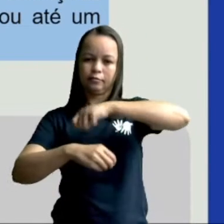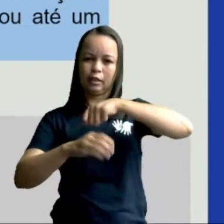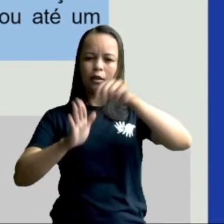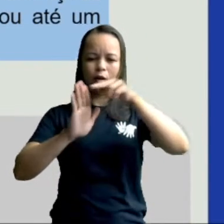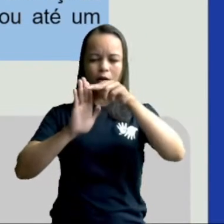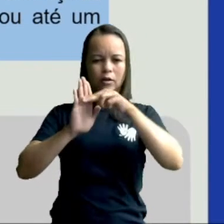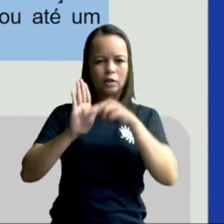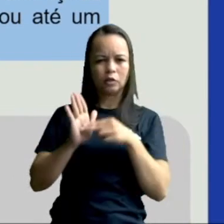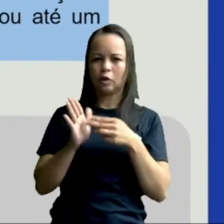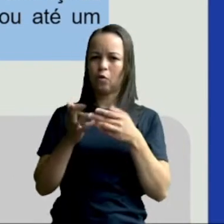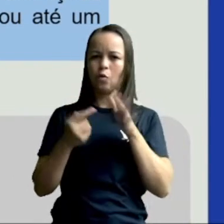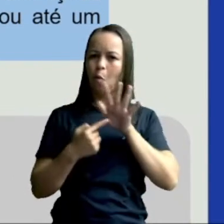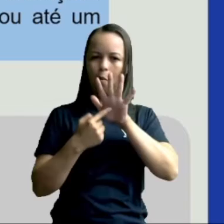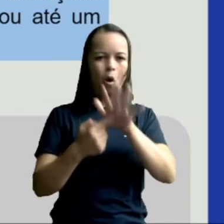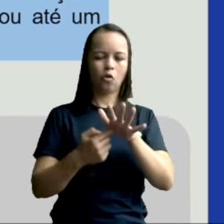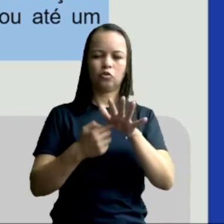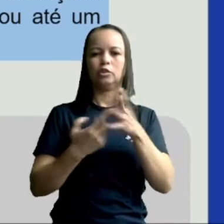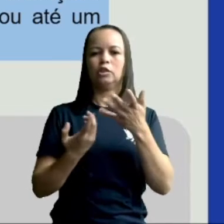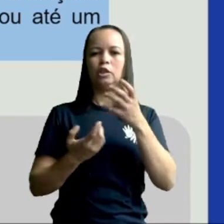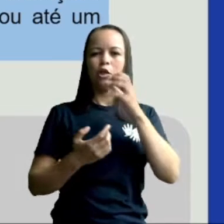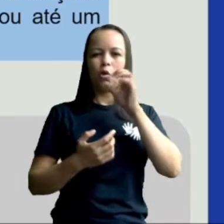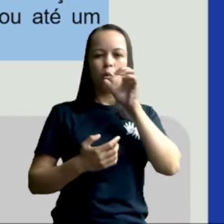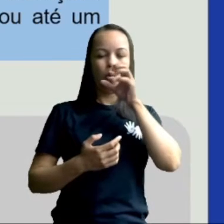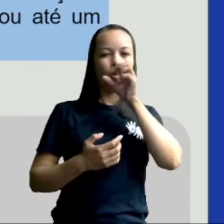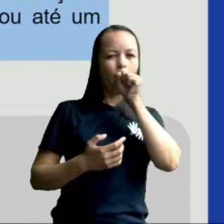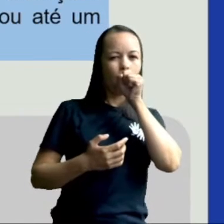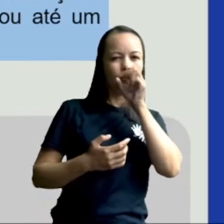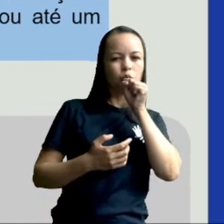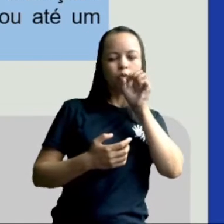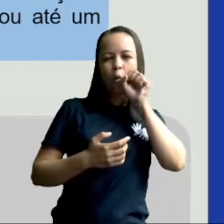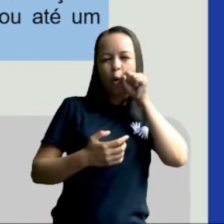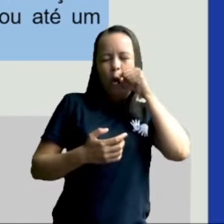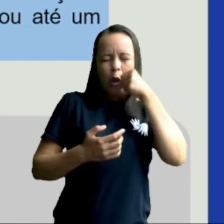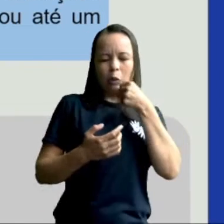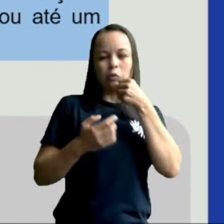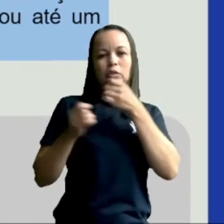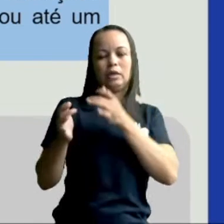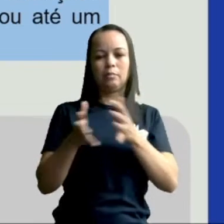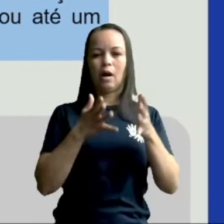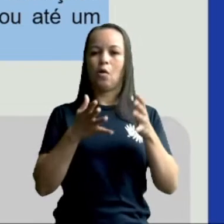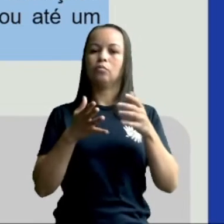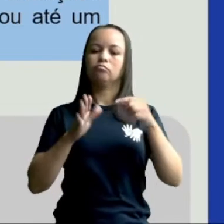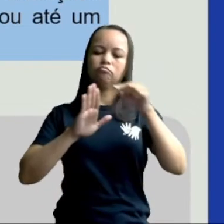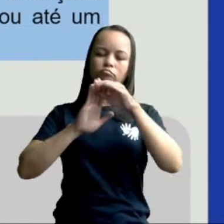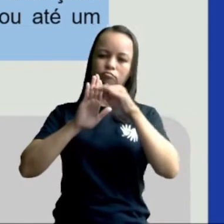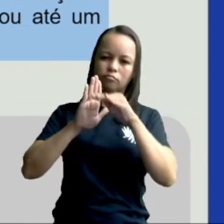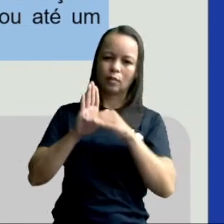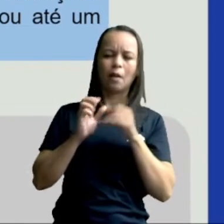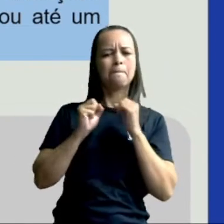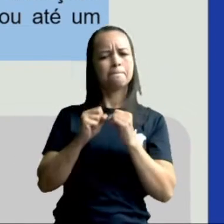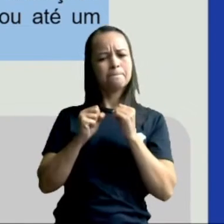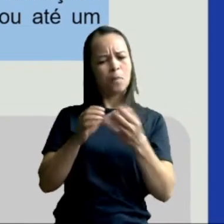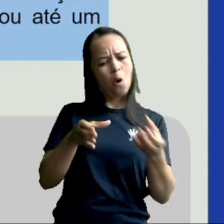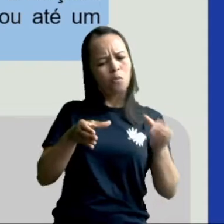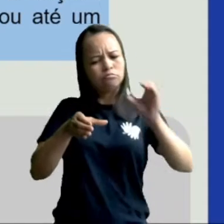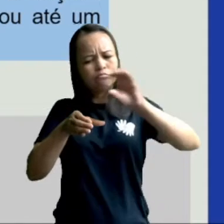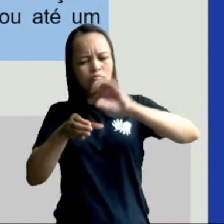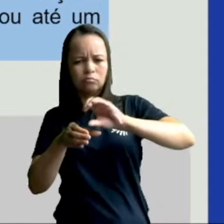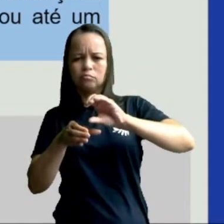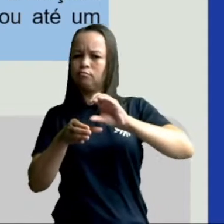esteja seguindo não indique o suco de limão entre os ingredientes, pode acrescentá-lo